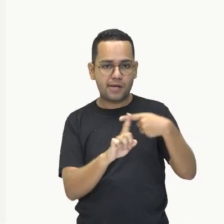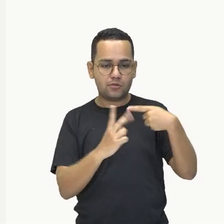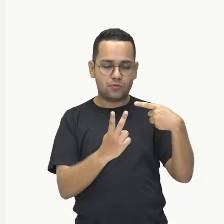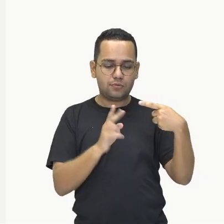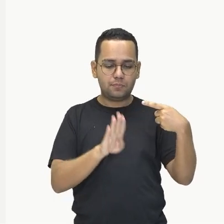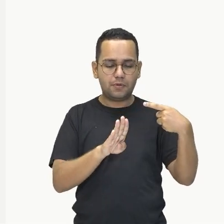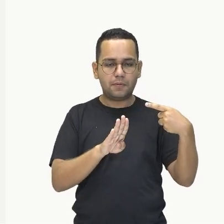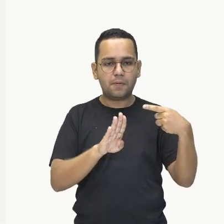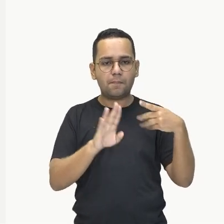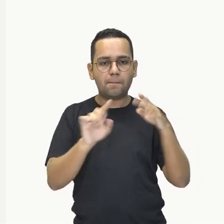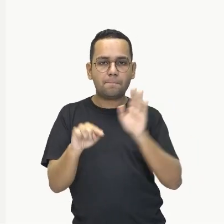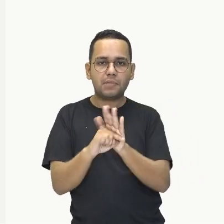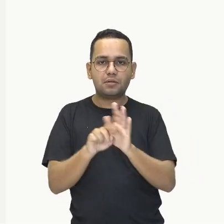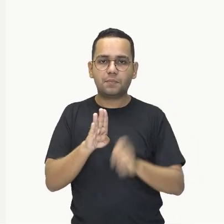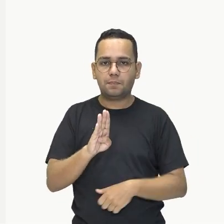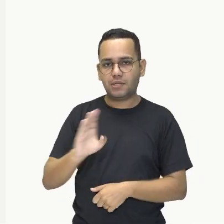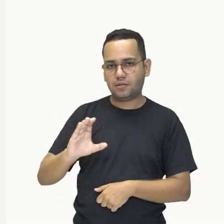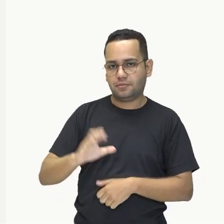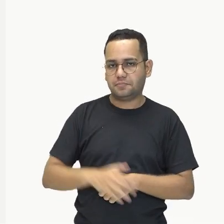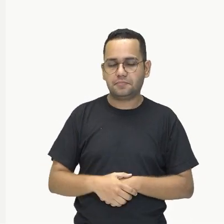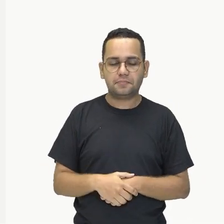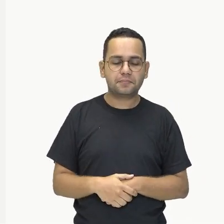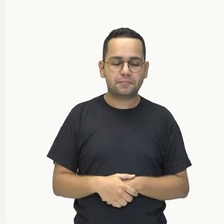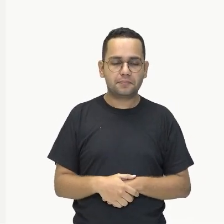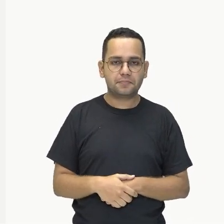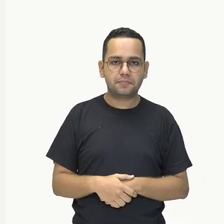2b menos bc.